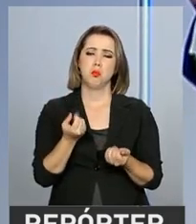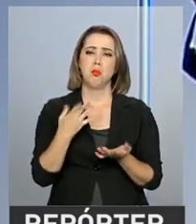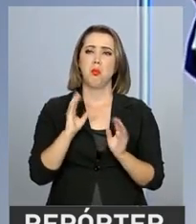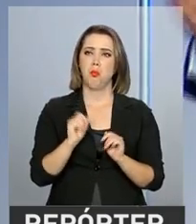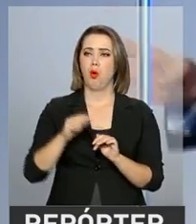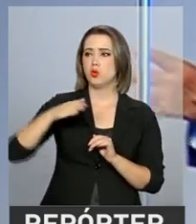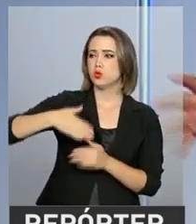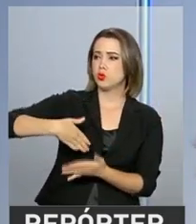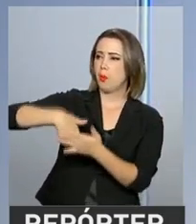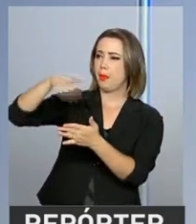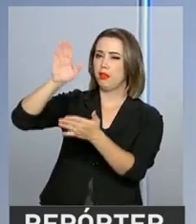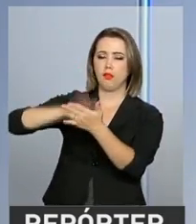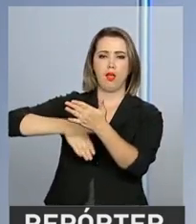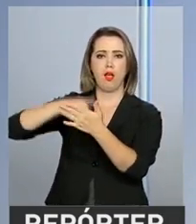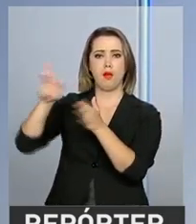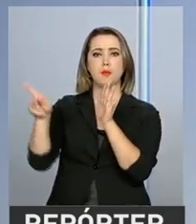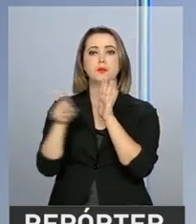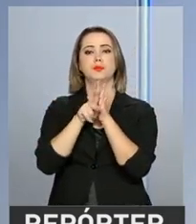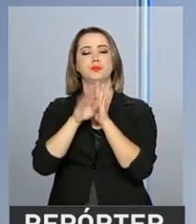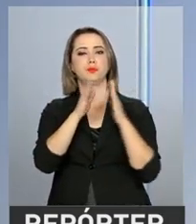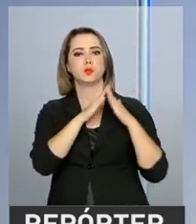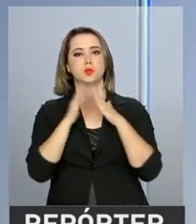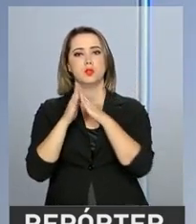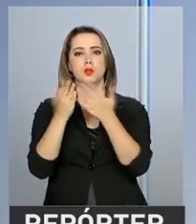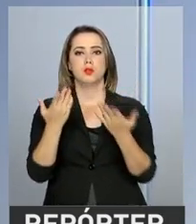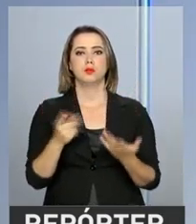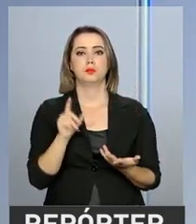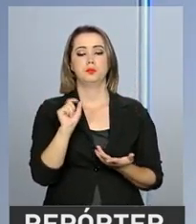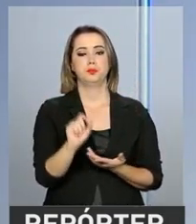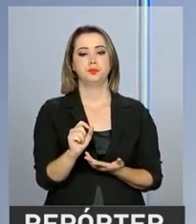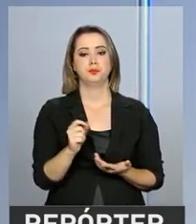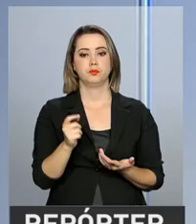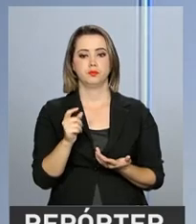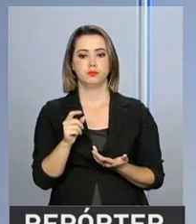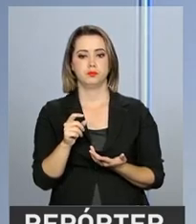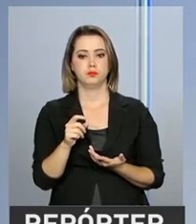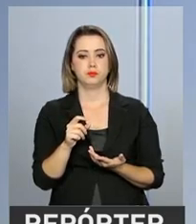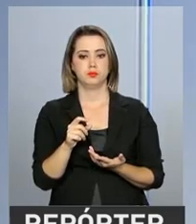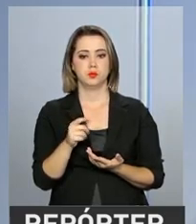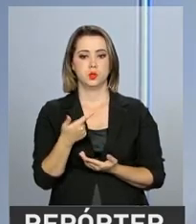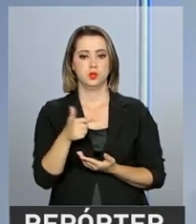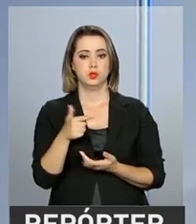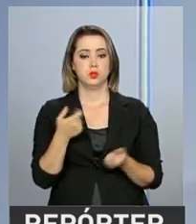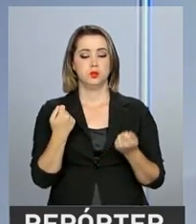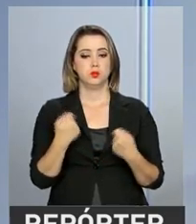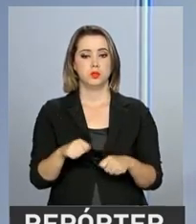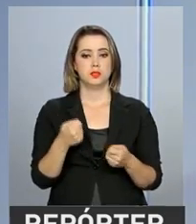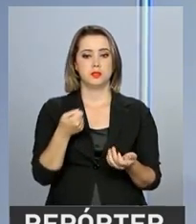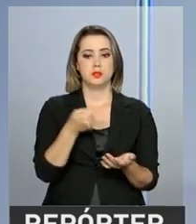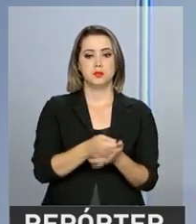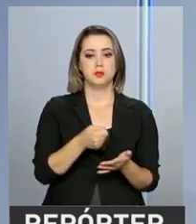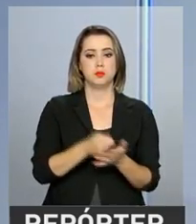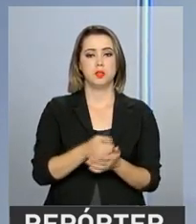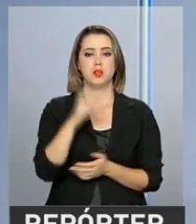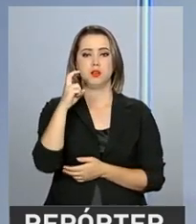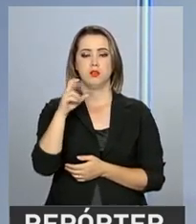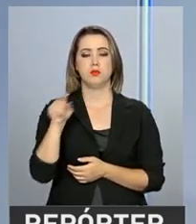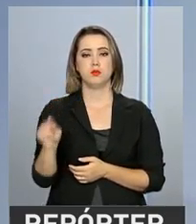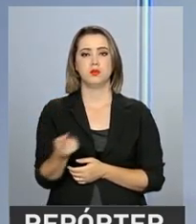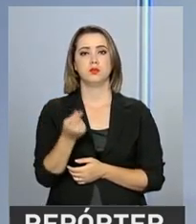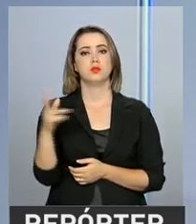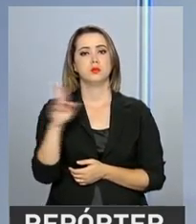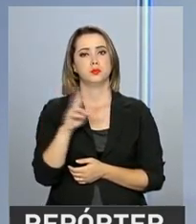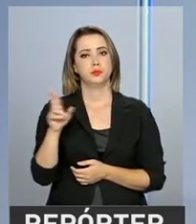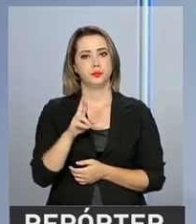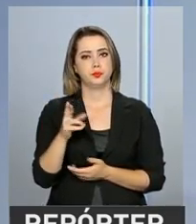casa, um quarto, um banheiro, o que seja, né? Sem ter que retornar esses